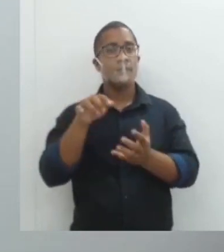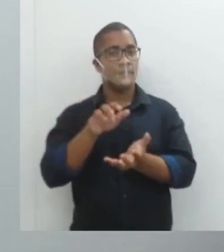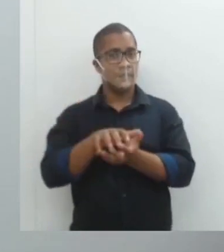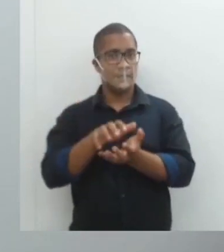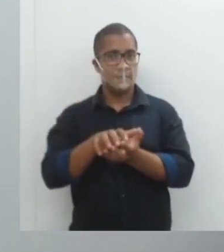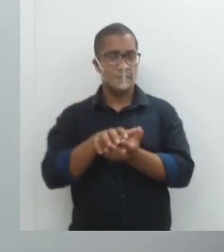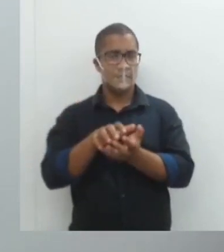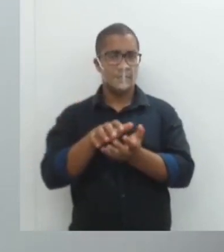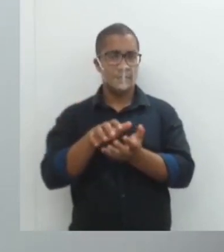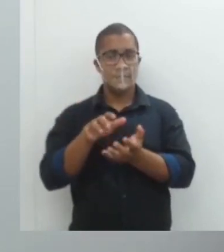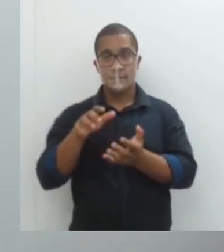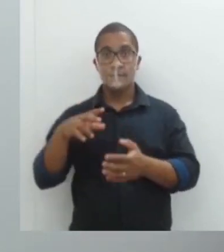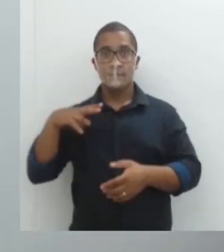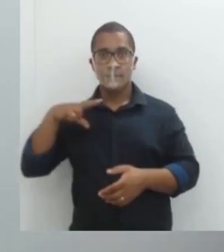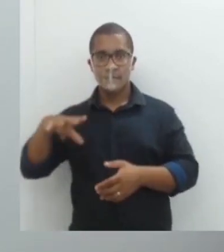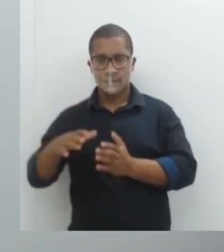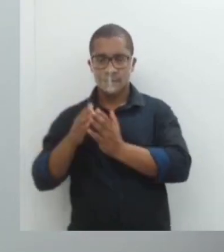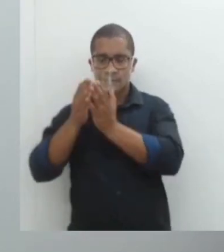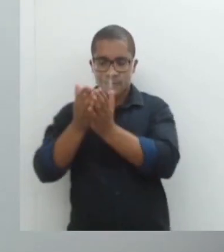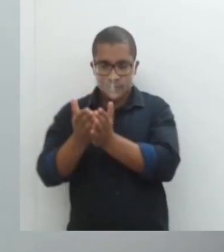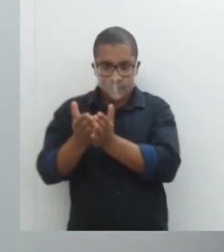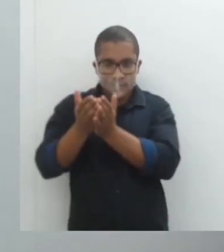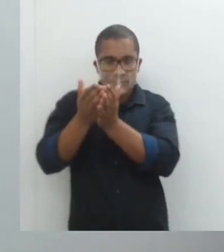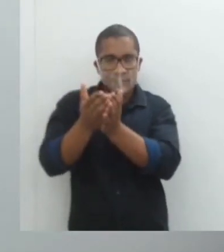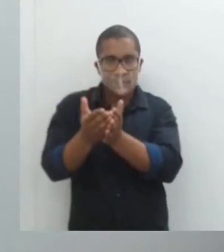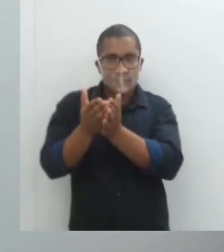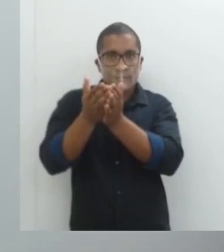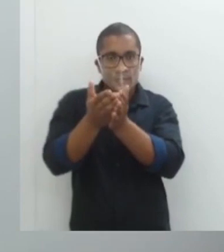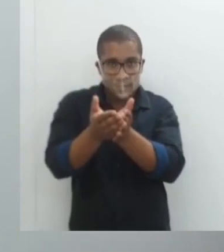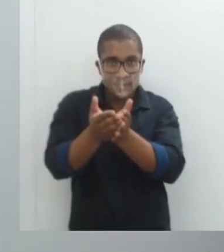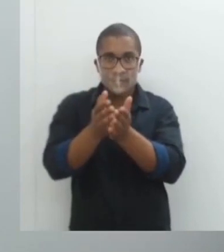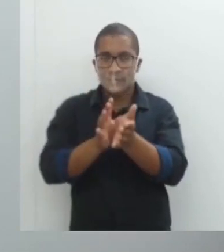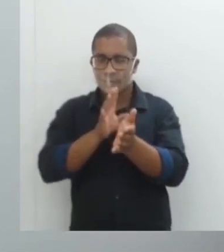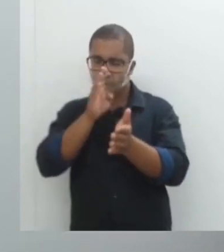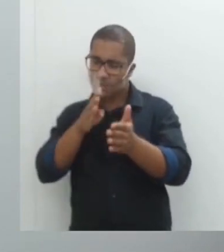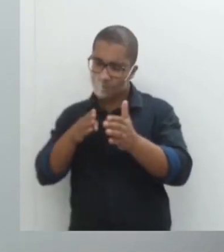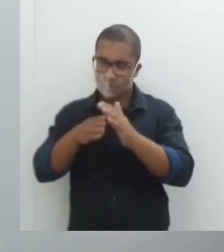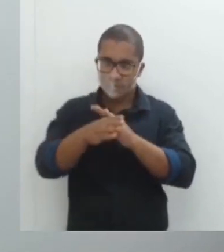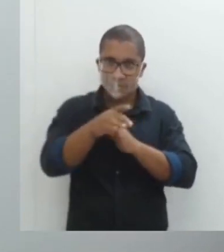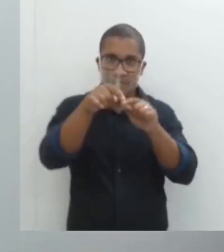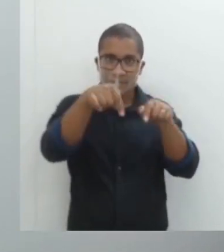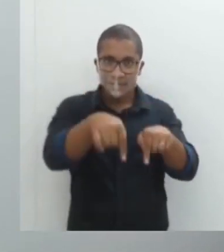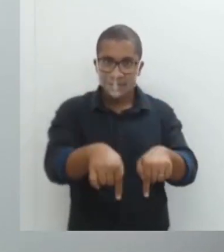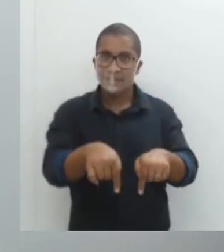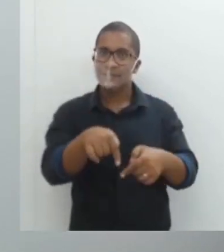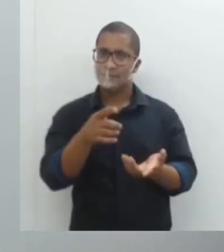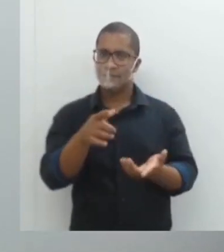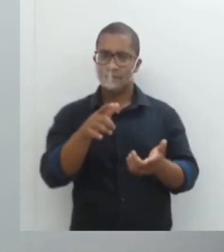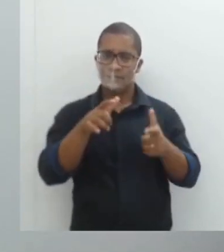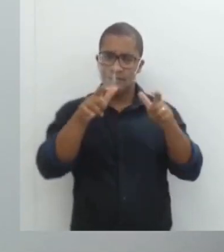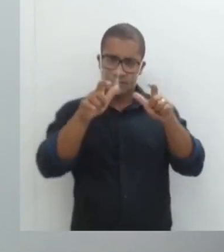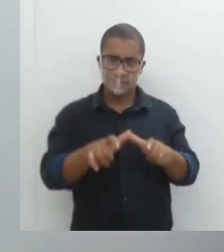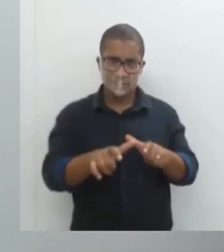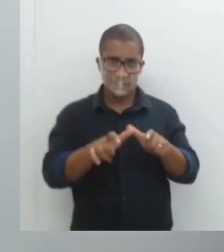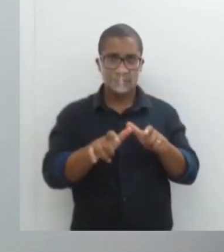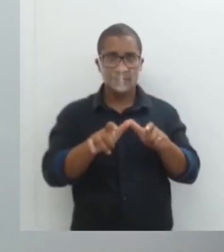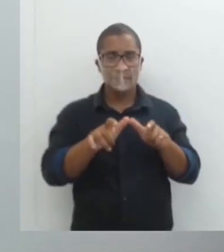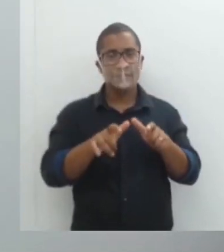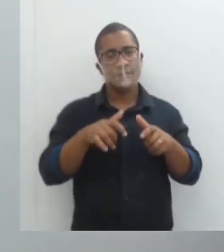seja, quando os portugueses aqui chegaram, né, invadiram o nosso território e,